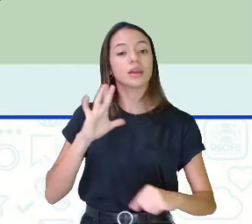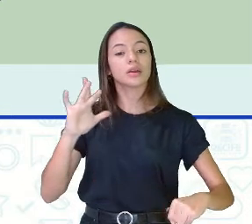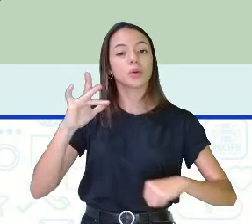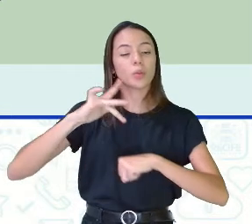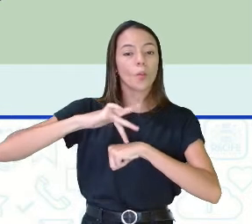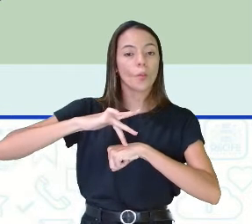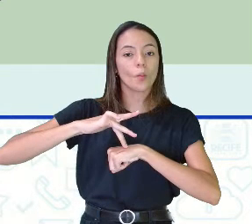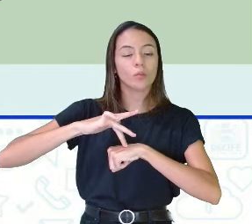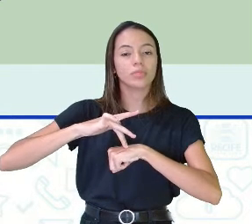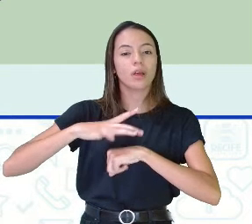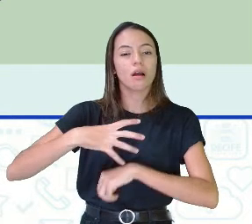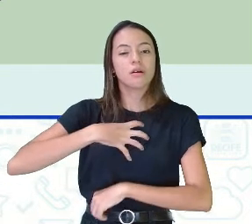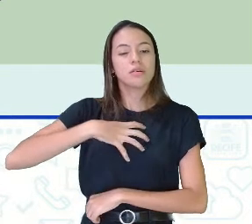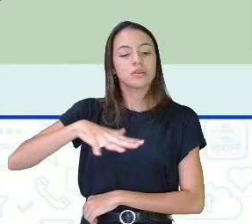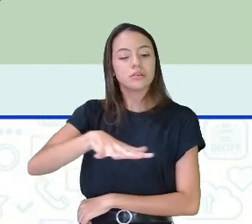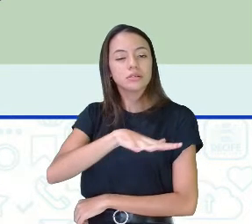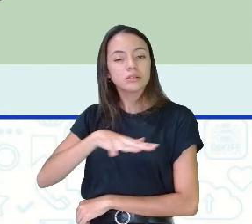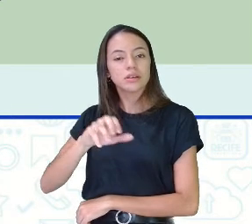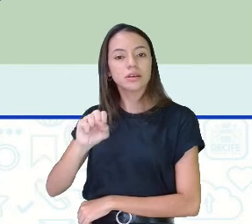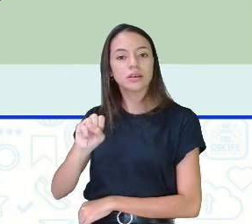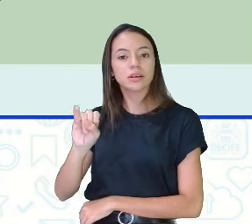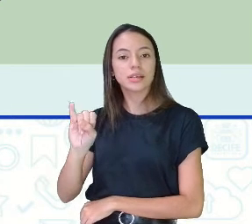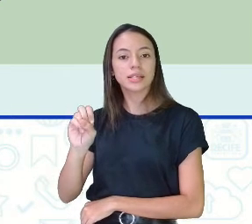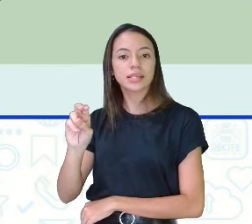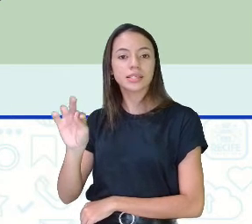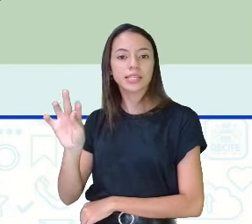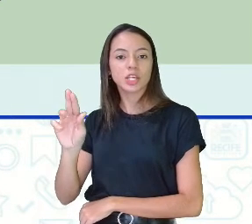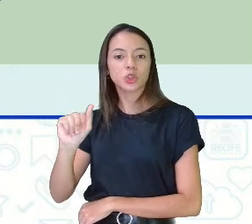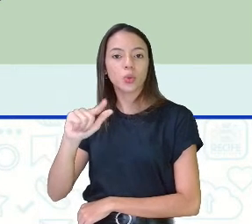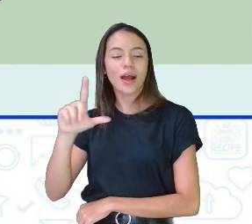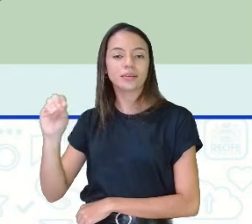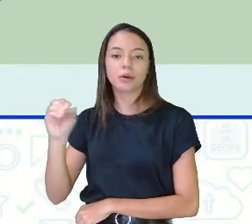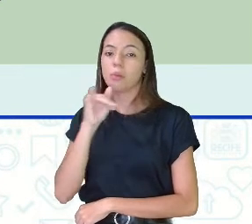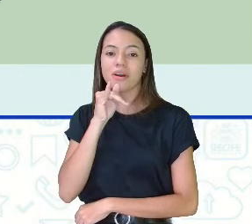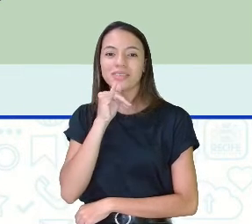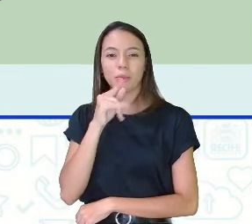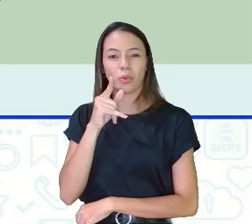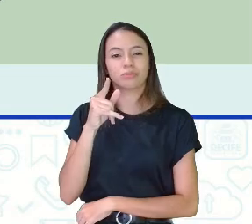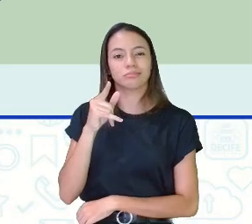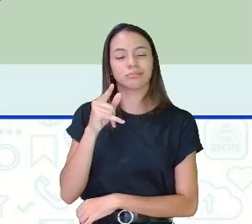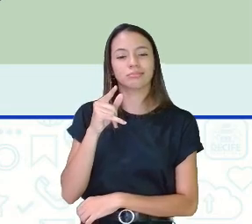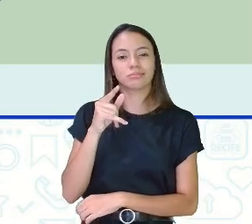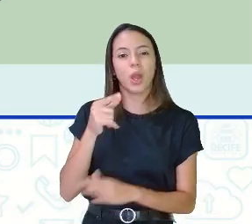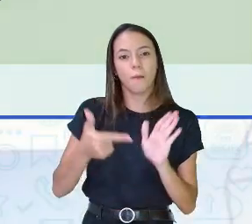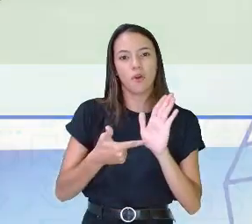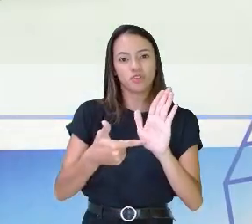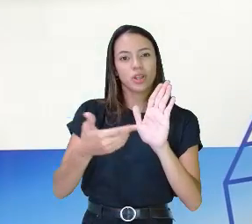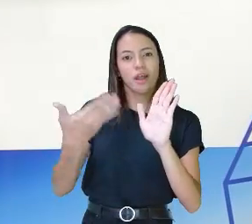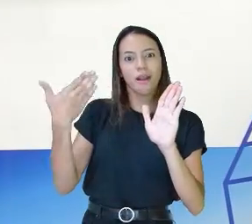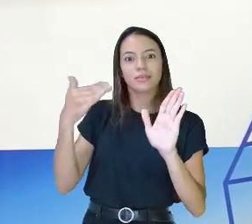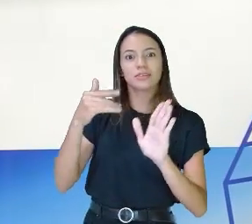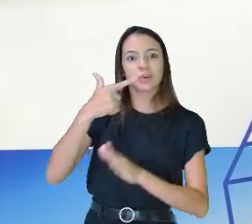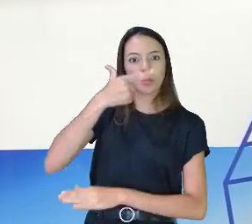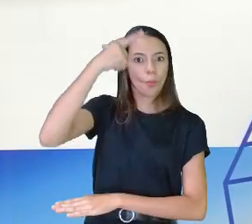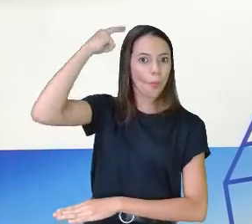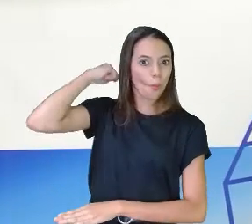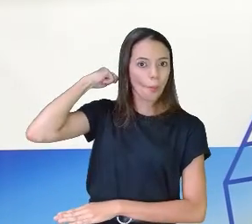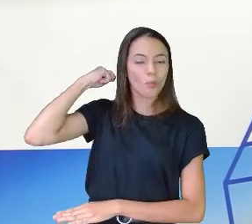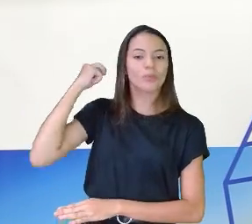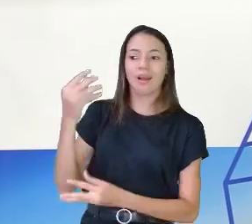eu estava falando do tio careca, do avô careca, ganhar um pente, uma escova de presente,